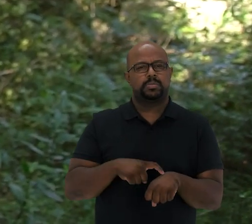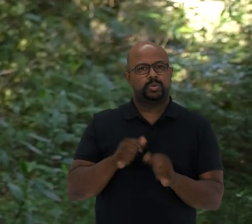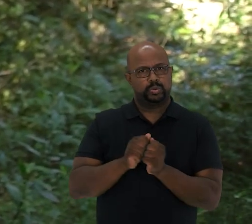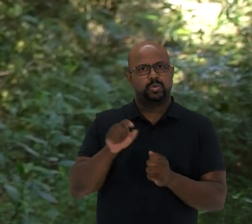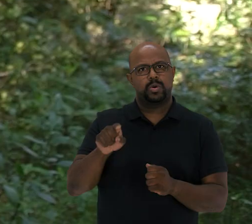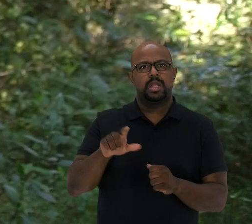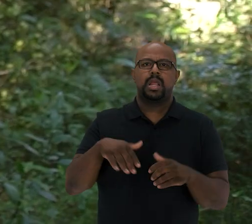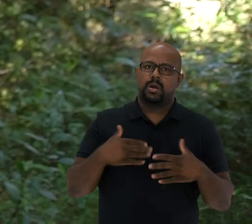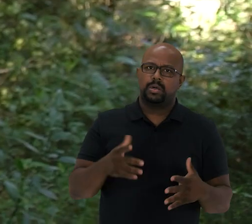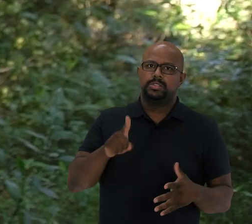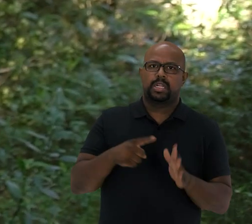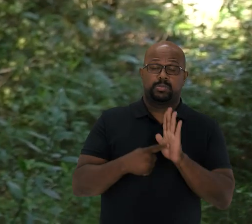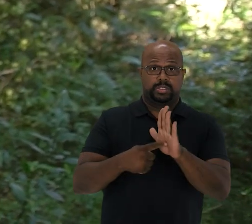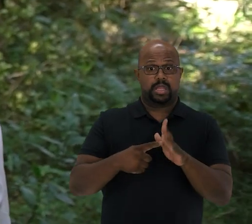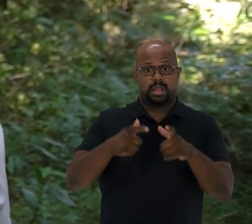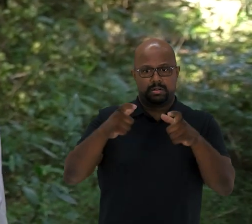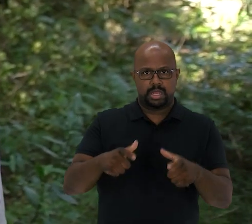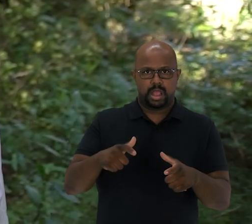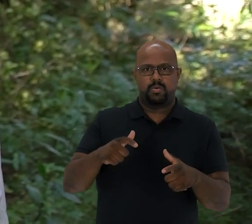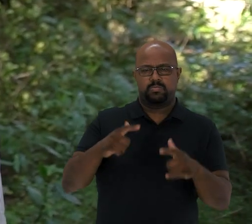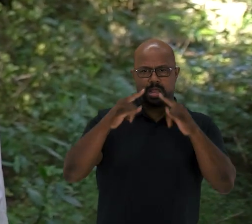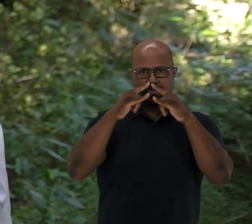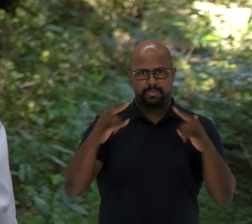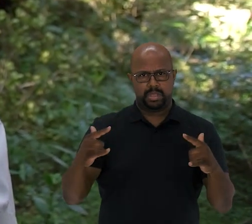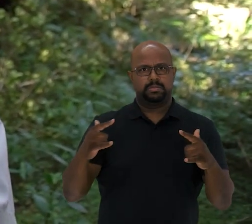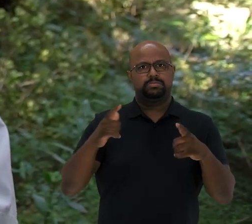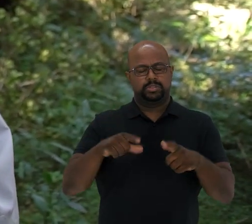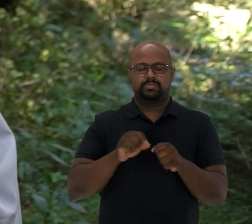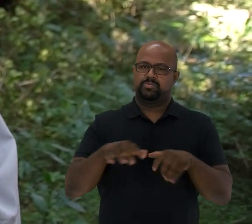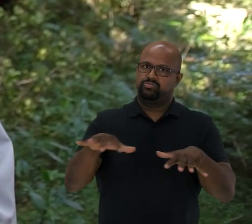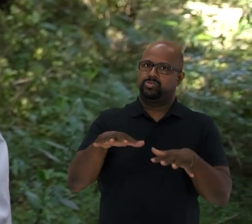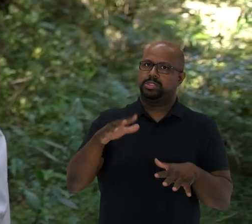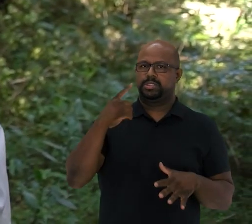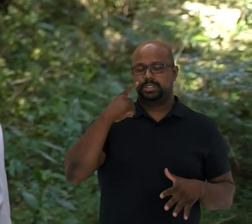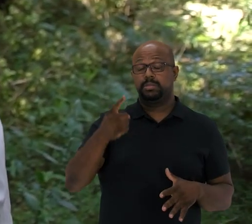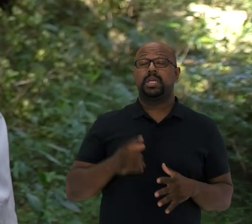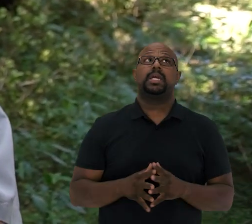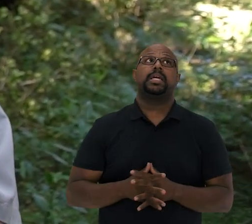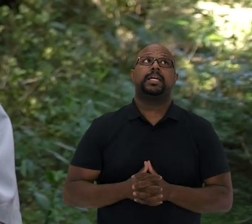junto com eles, aonde que quero mostrar depois o acampamento que a gente acampava, que fica em cima.